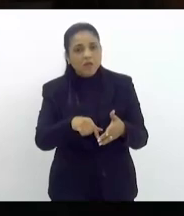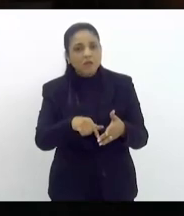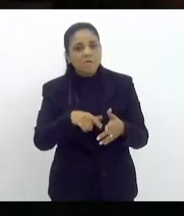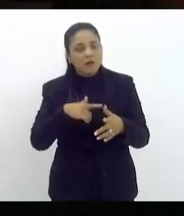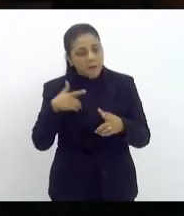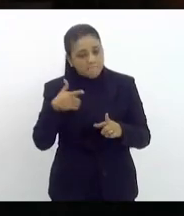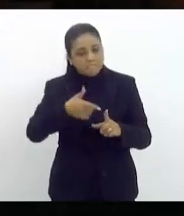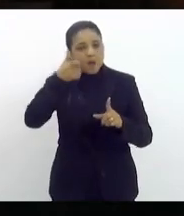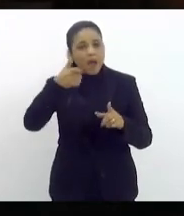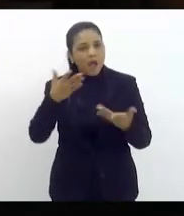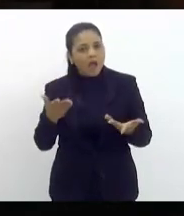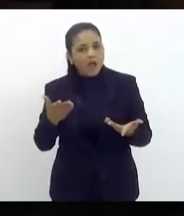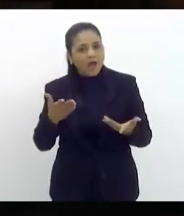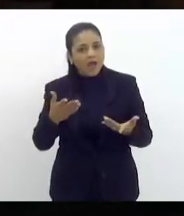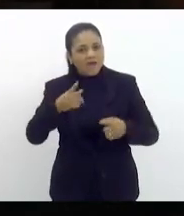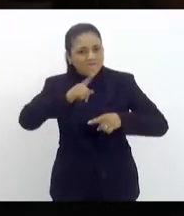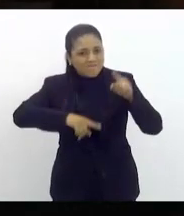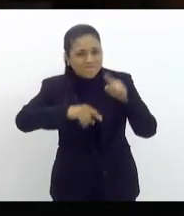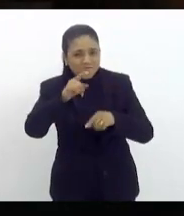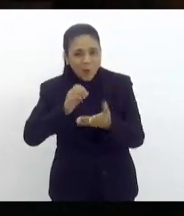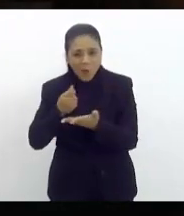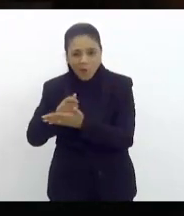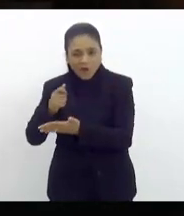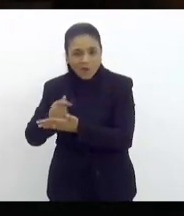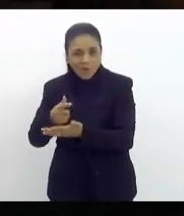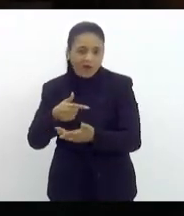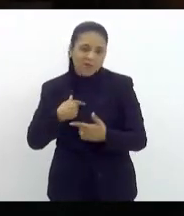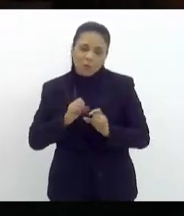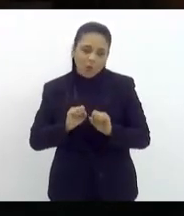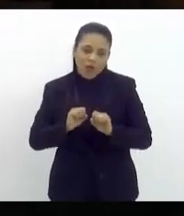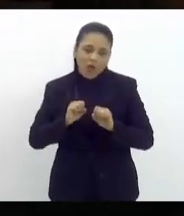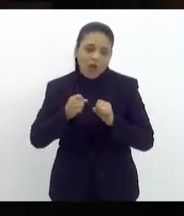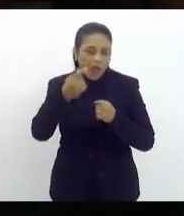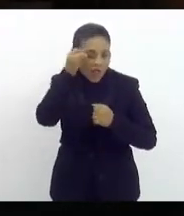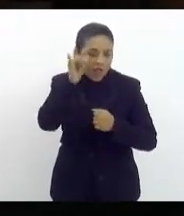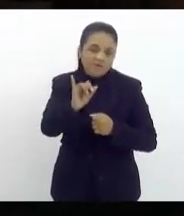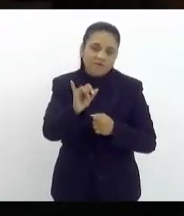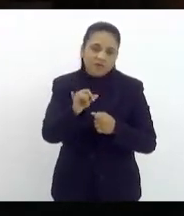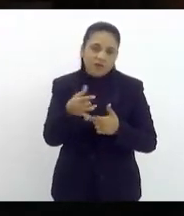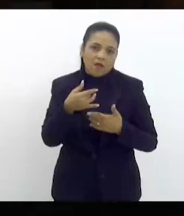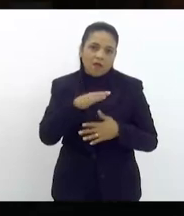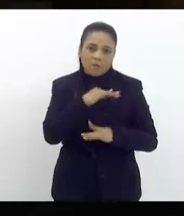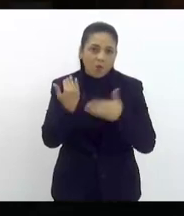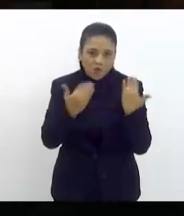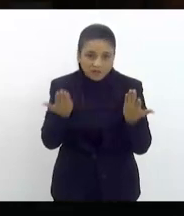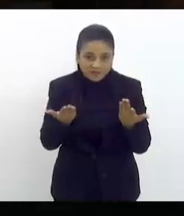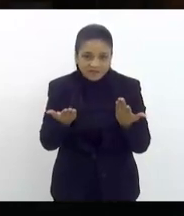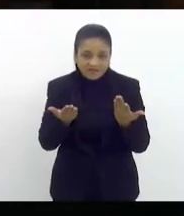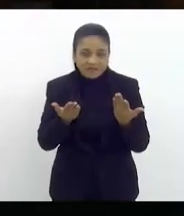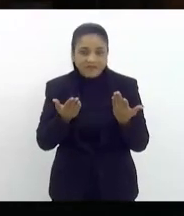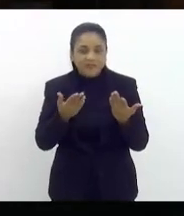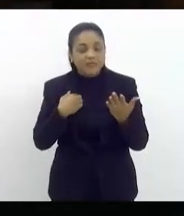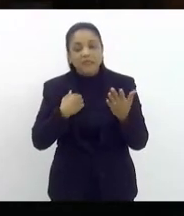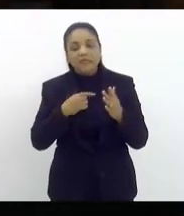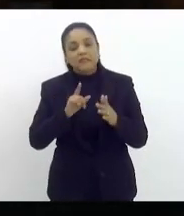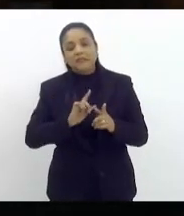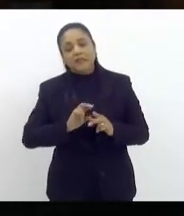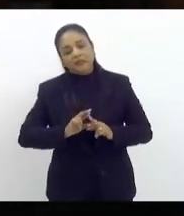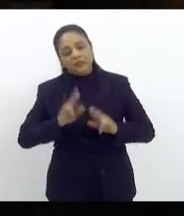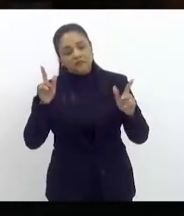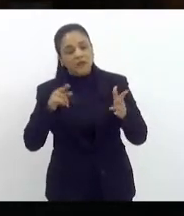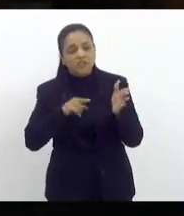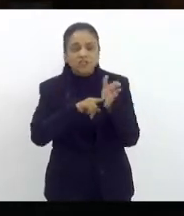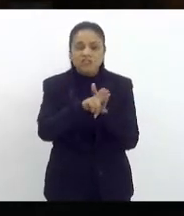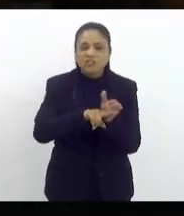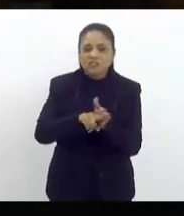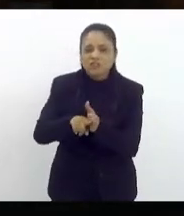mais letal e não para prevenir a sua letalidade e não para investigar diante de uma